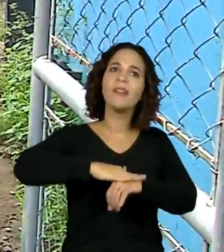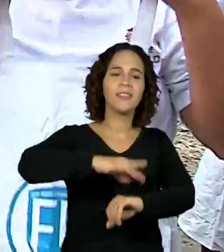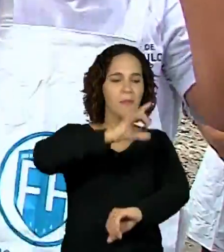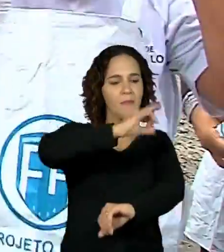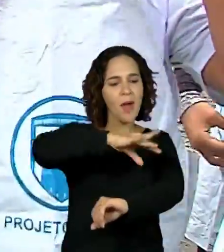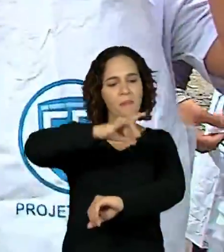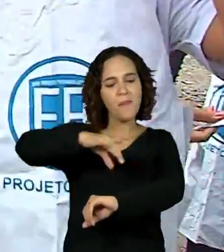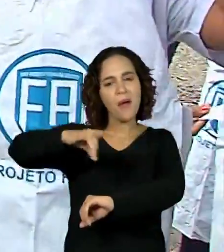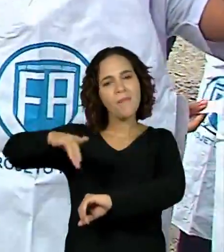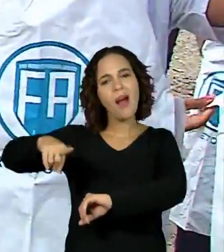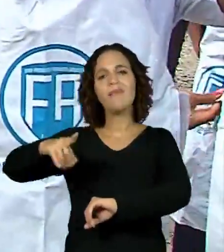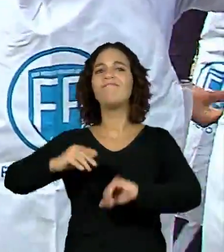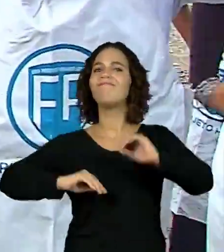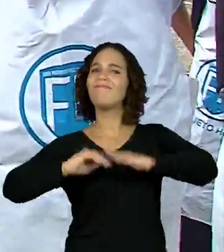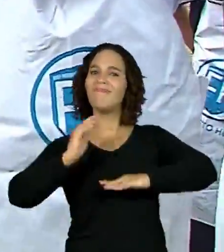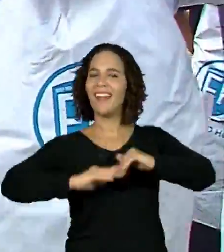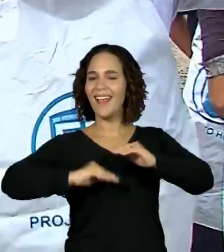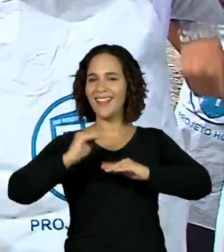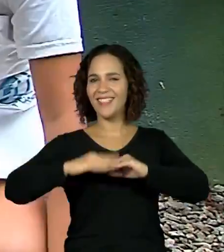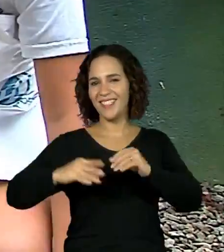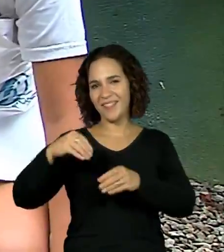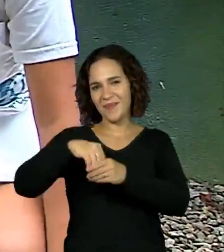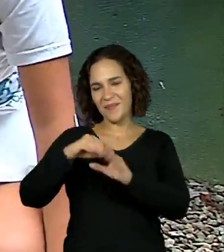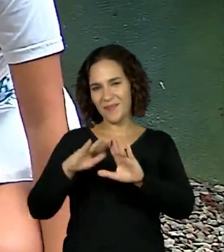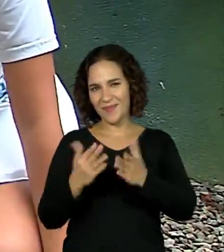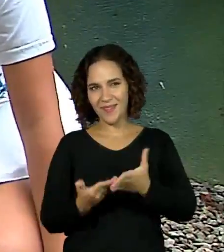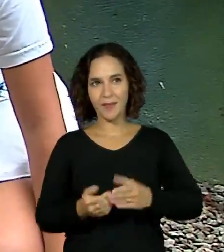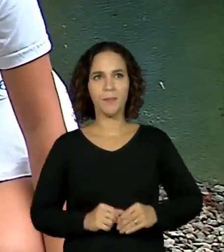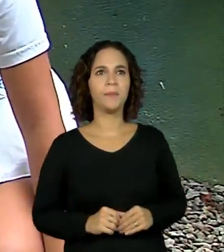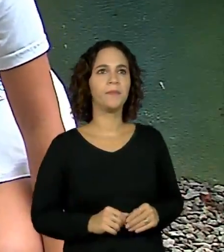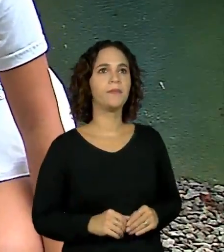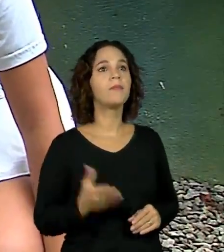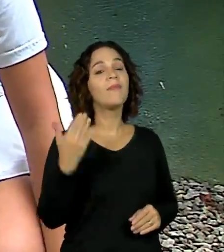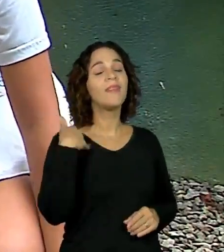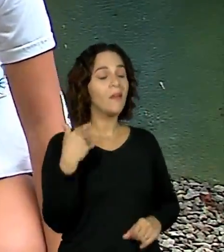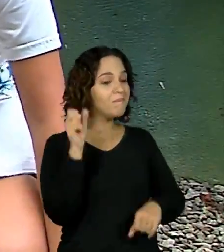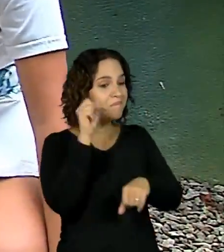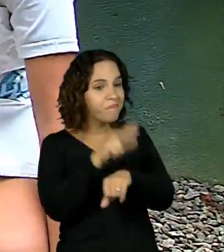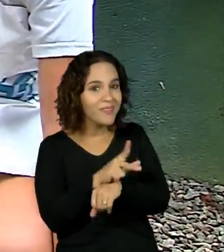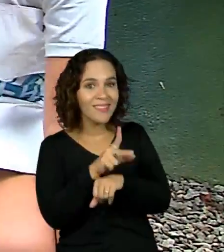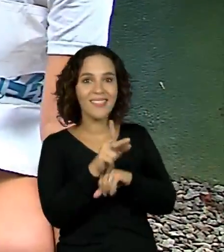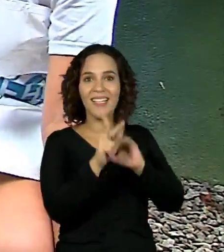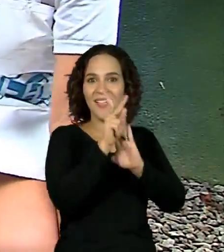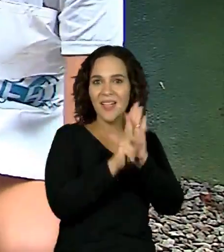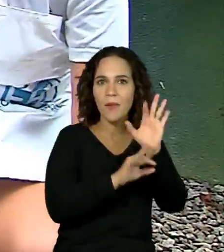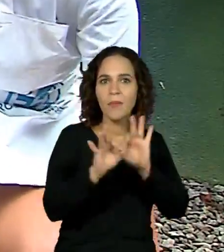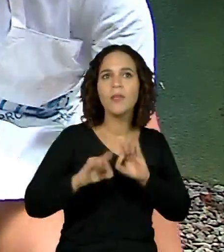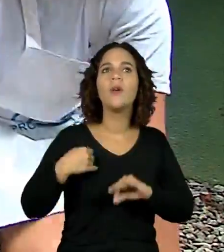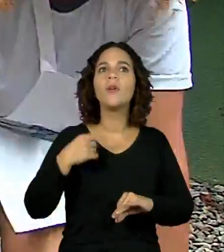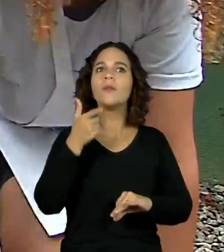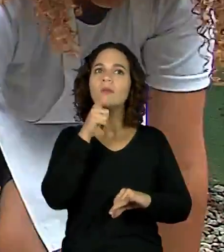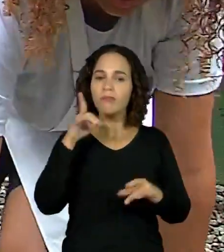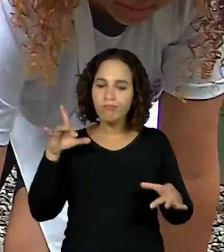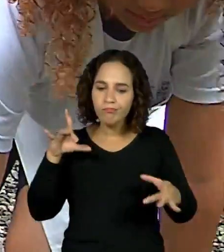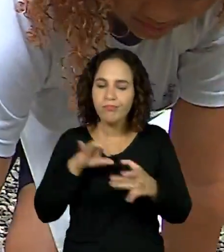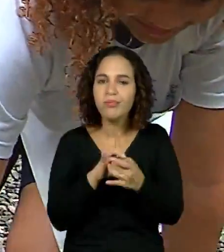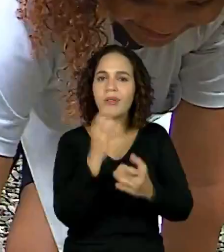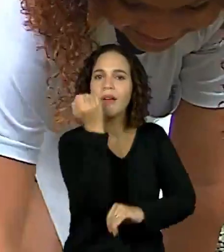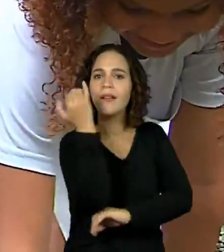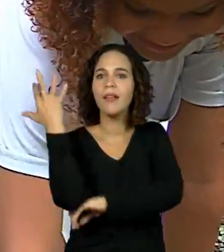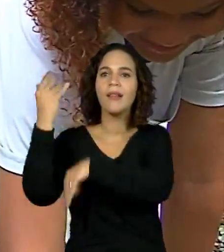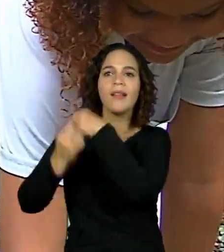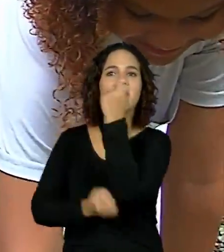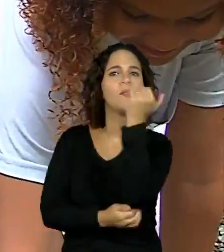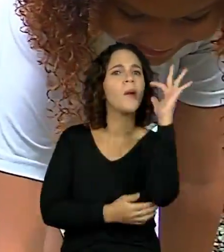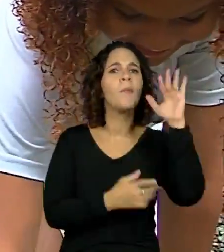atividade extra da escola. Quando eu entrei no Projeto Horta, eu consegui me conectar mais com a natureza, porque a